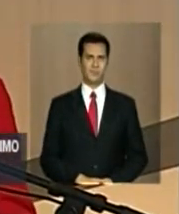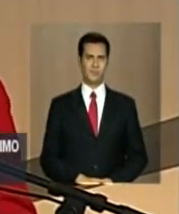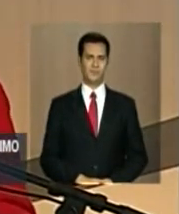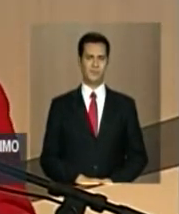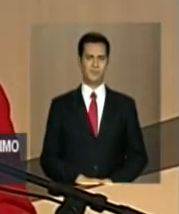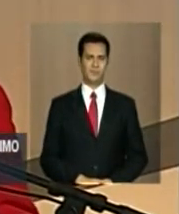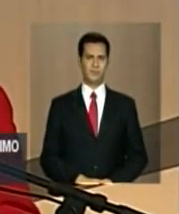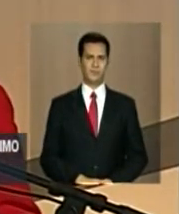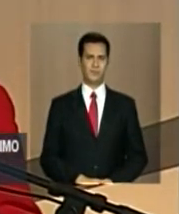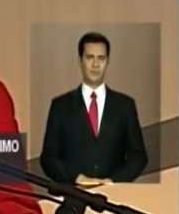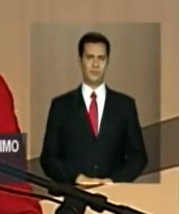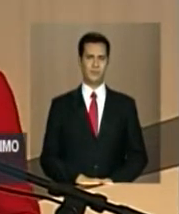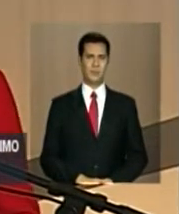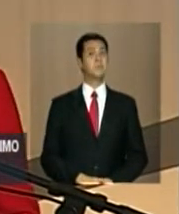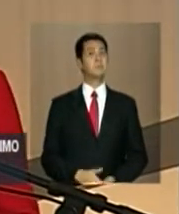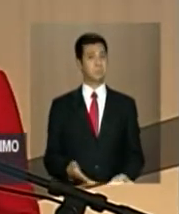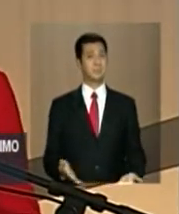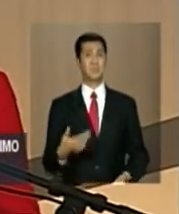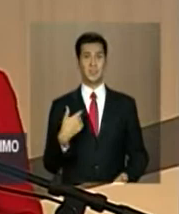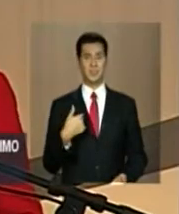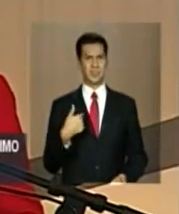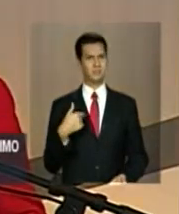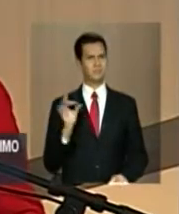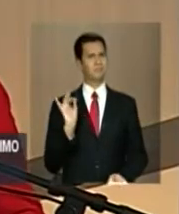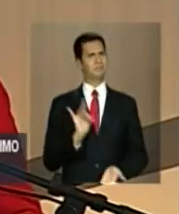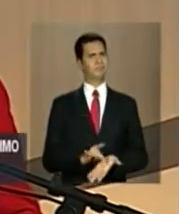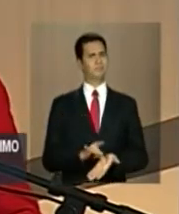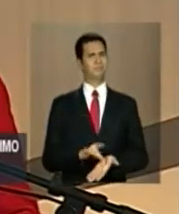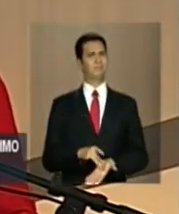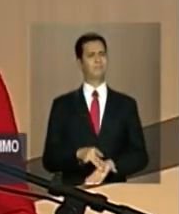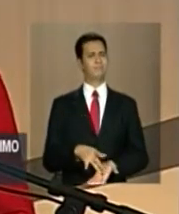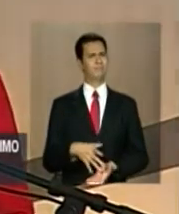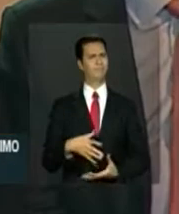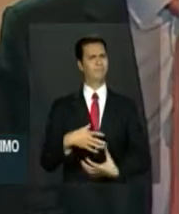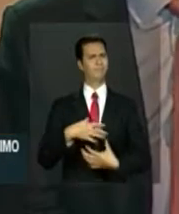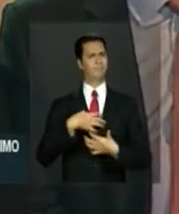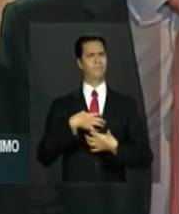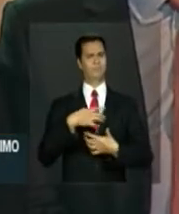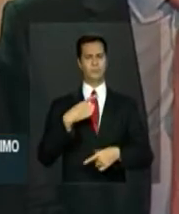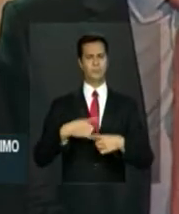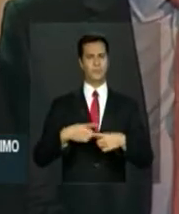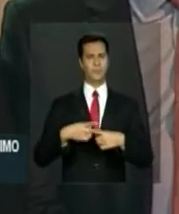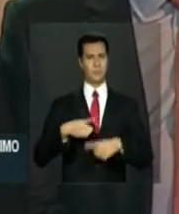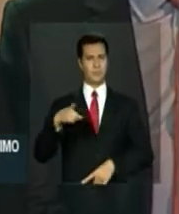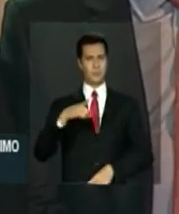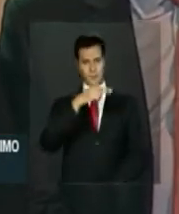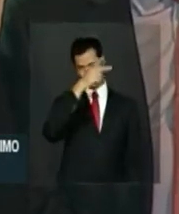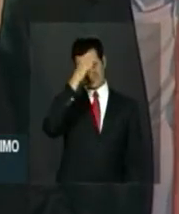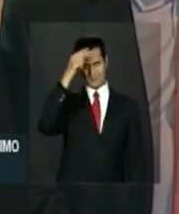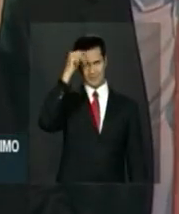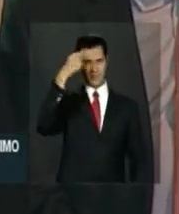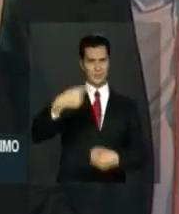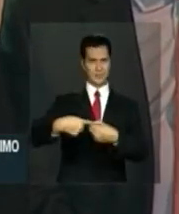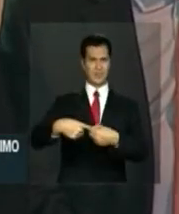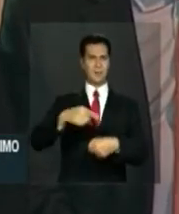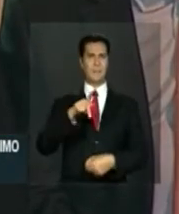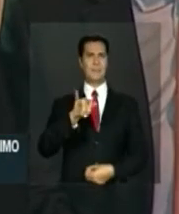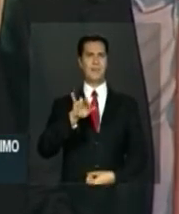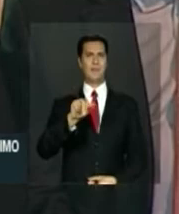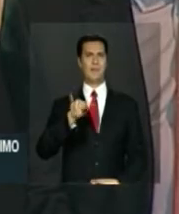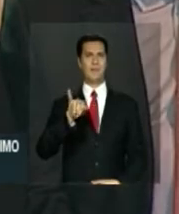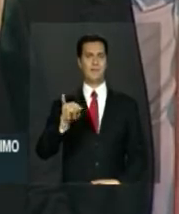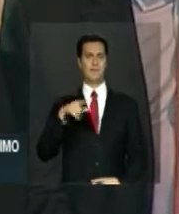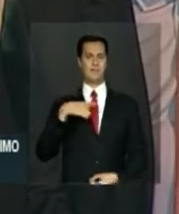E fiquei, viu, Pezão, muito condoída de você, prefeito de Piraí, na fila